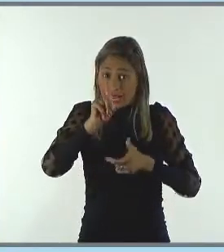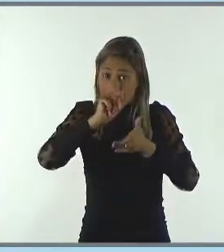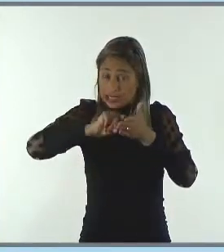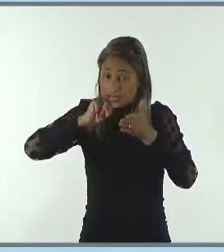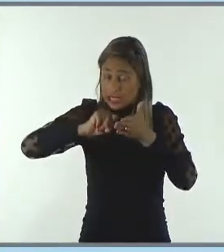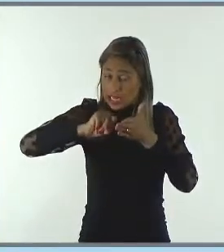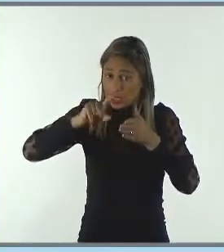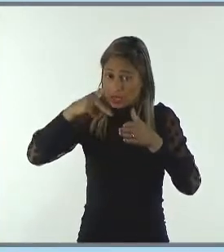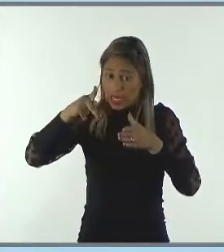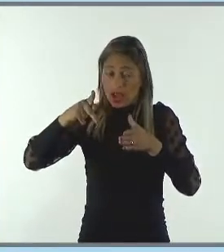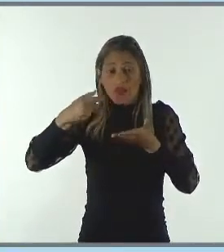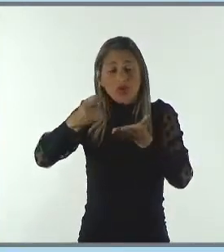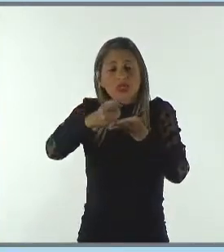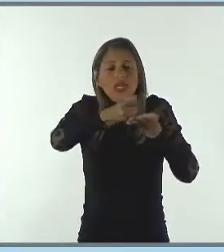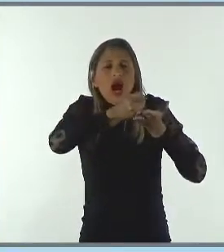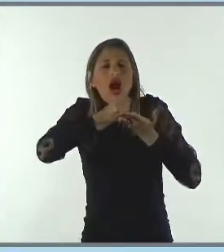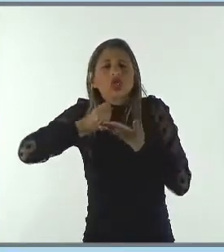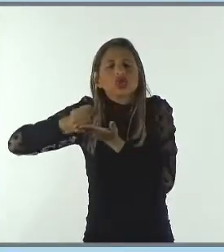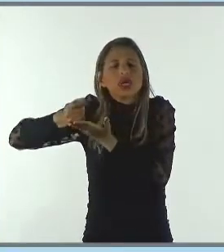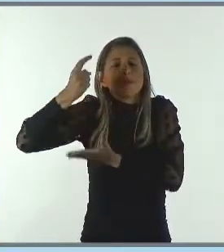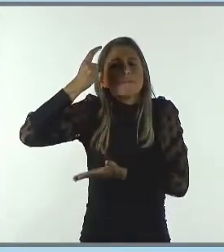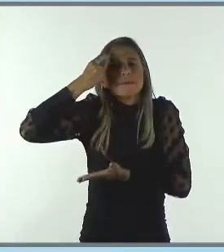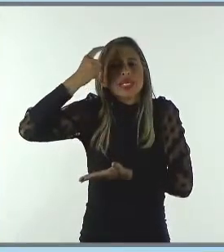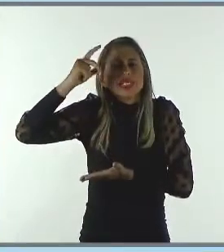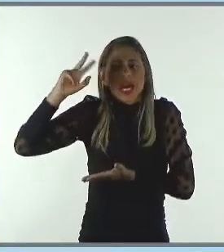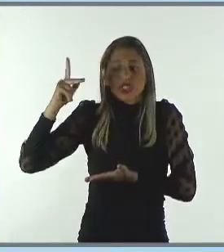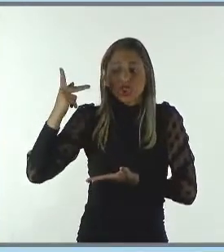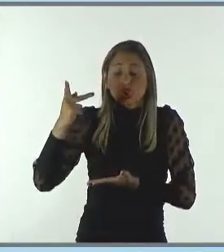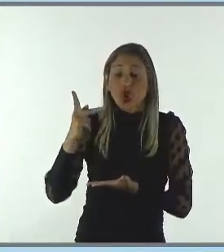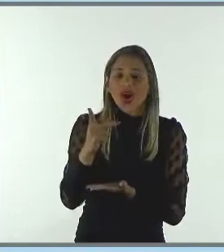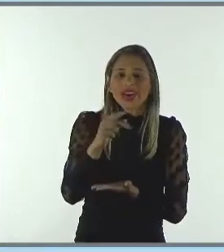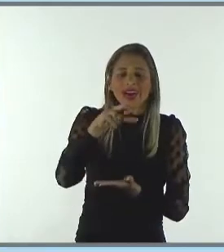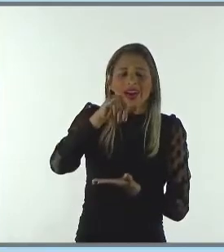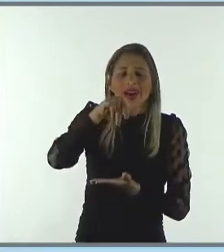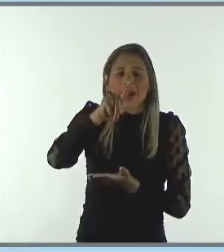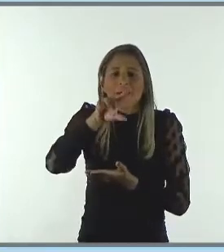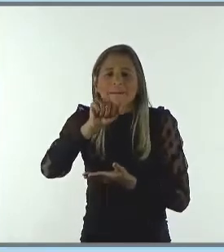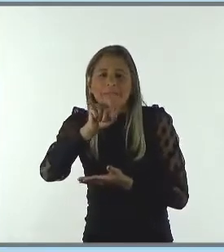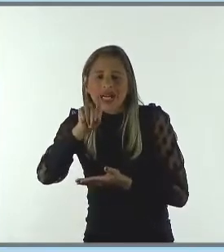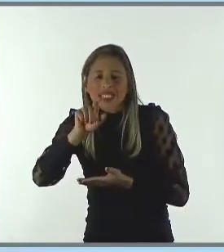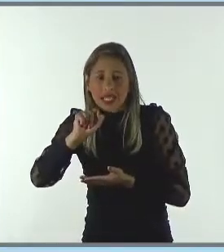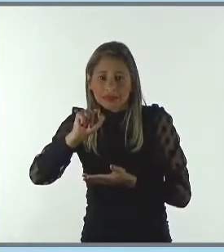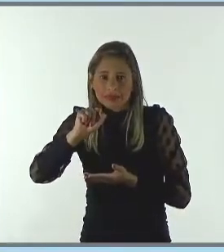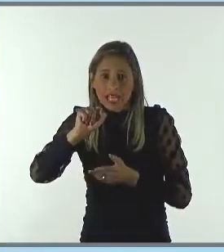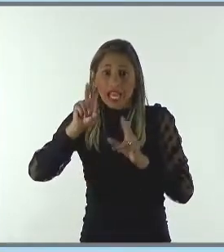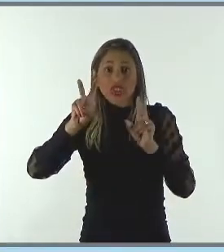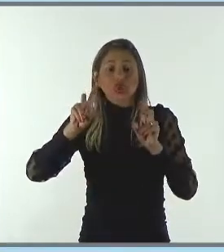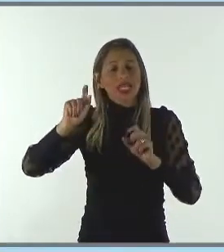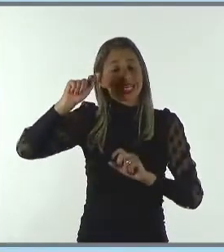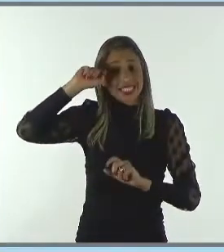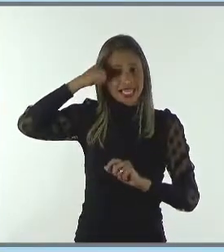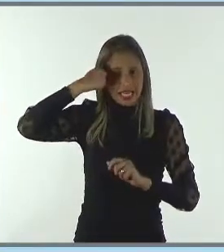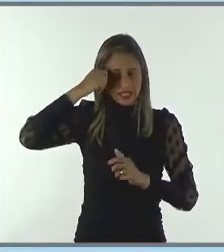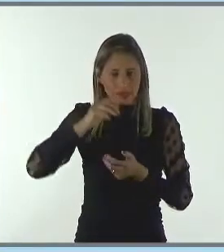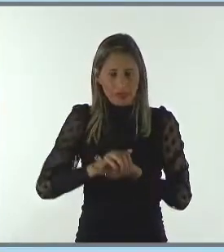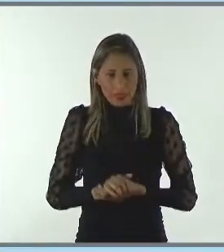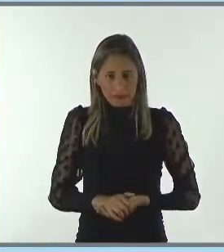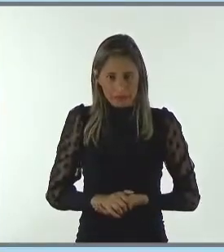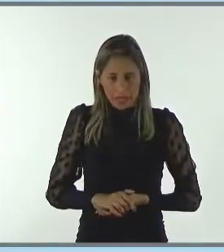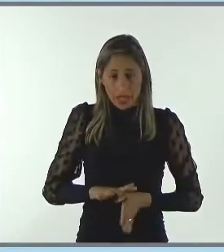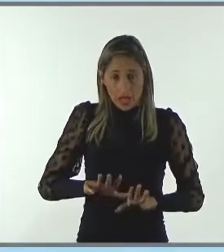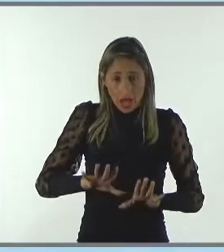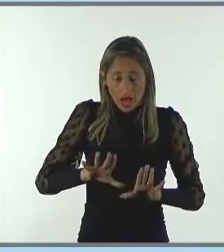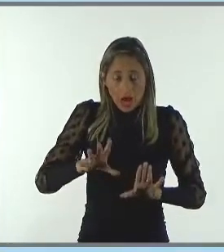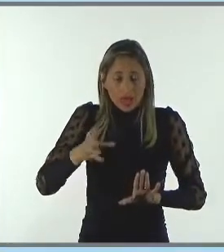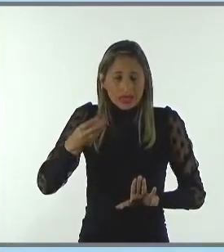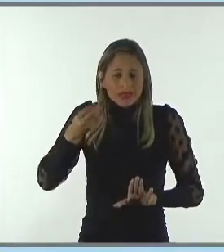que vai nos ajudar a pensar e a chegar na história da Masa da questão das editorias negras. Então, ao tentar definir o pensamento do